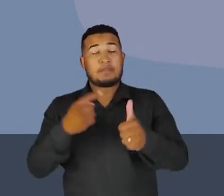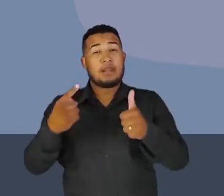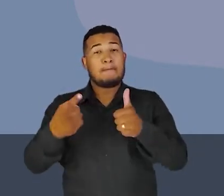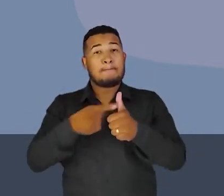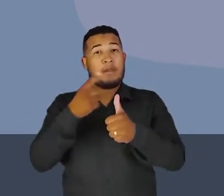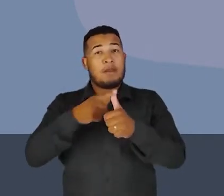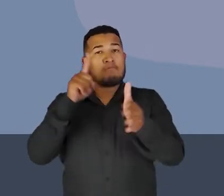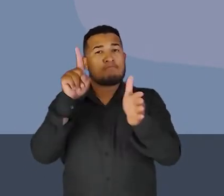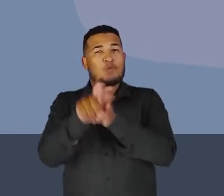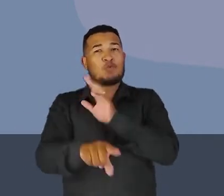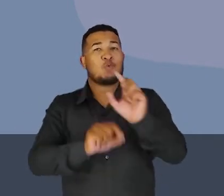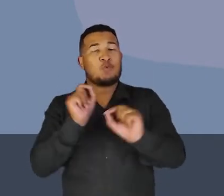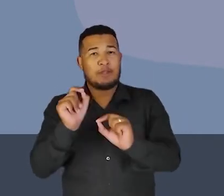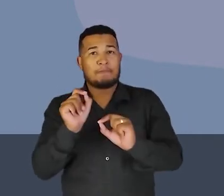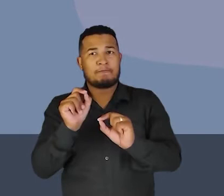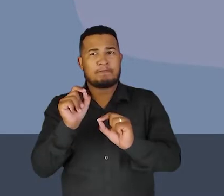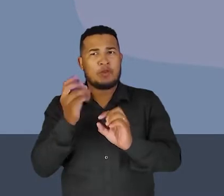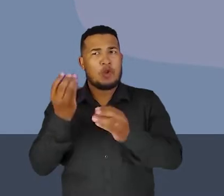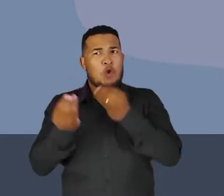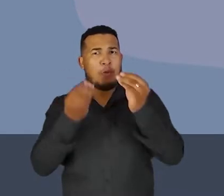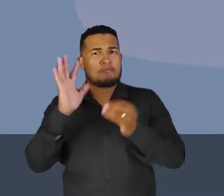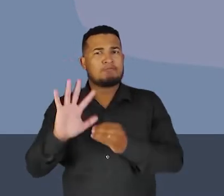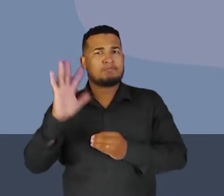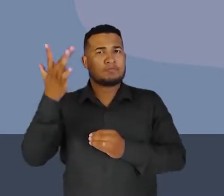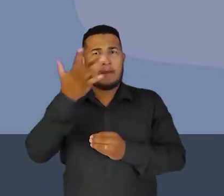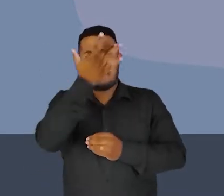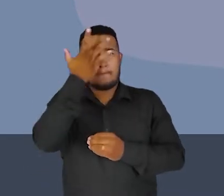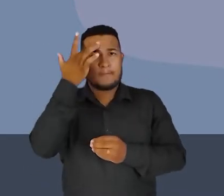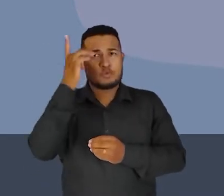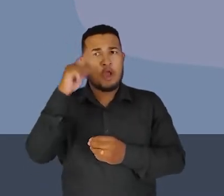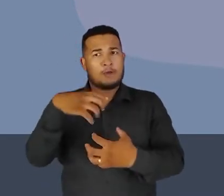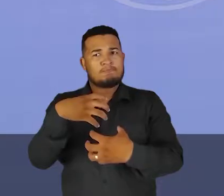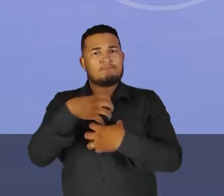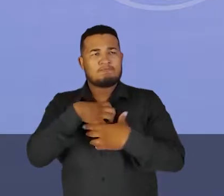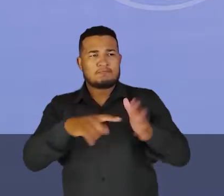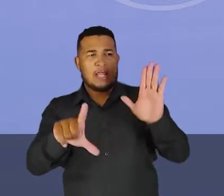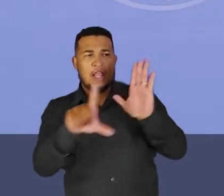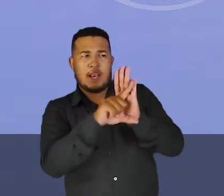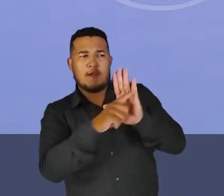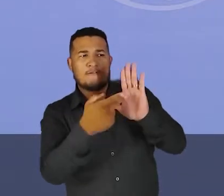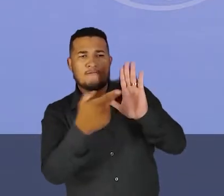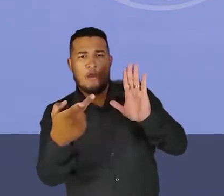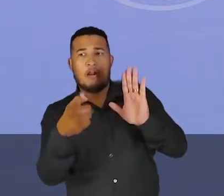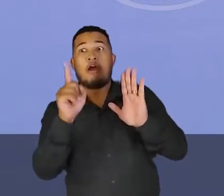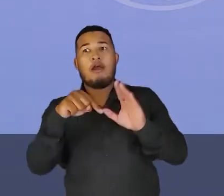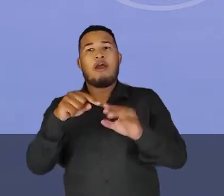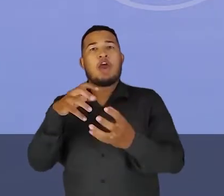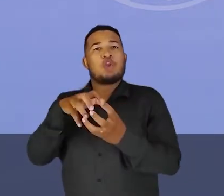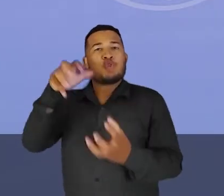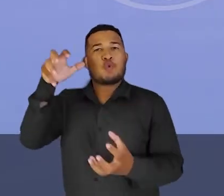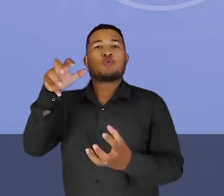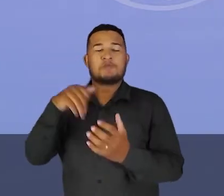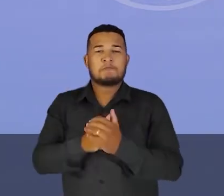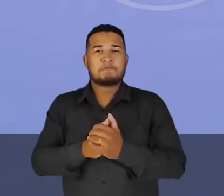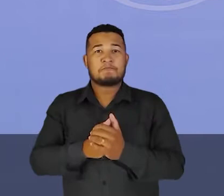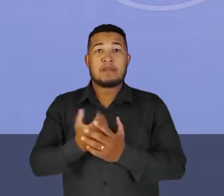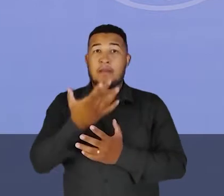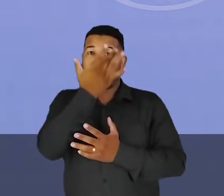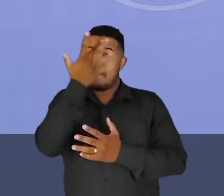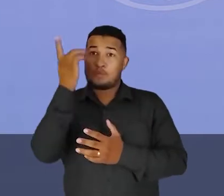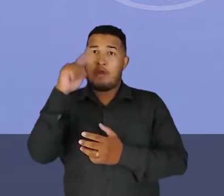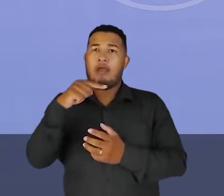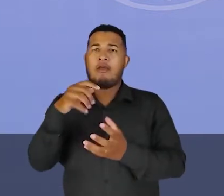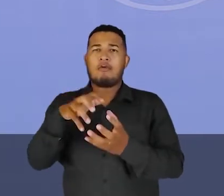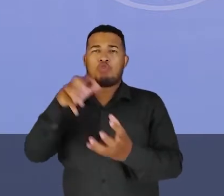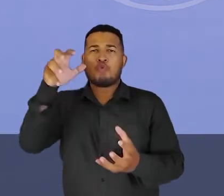como eu falei, quando a pessoa é considerada idosa pela lei? A pessoa é considerada idosa pela